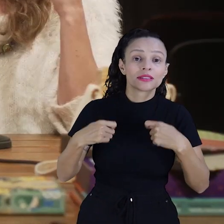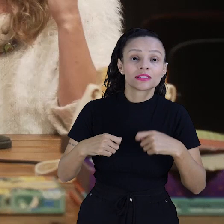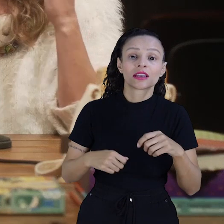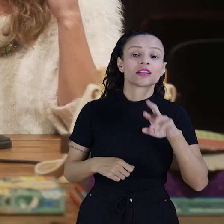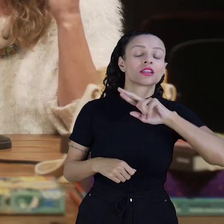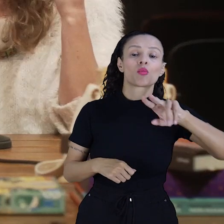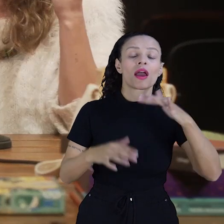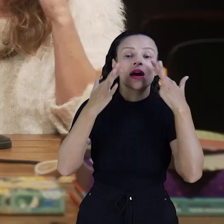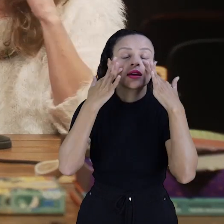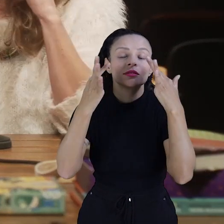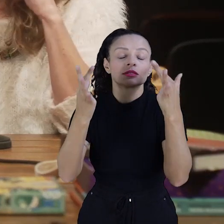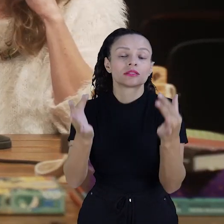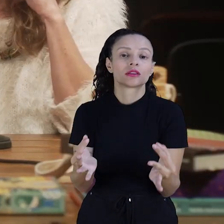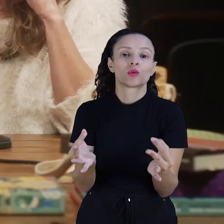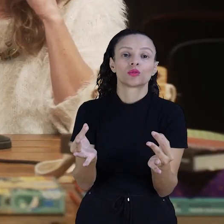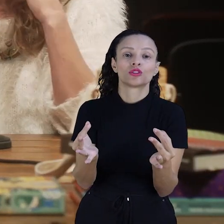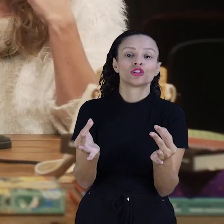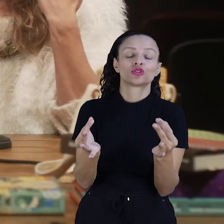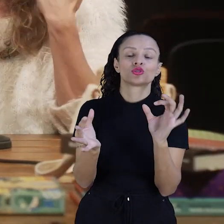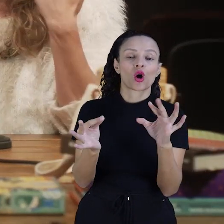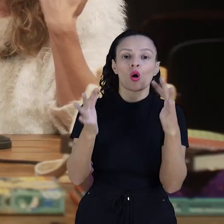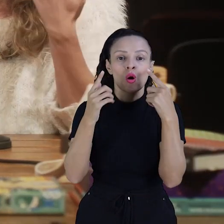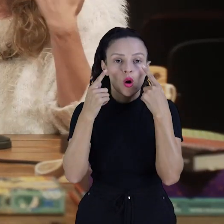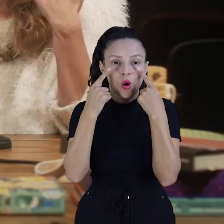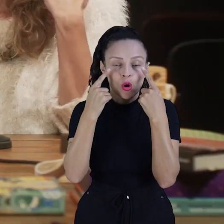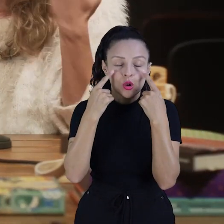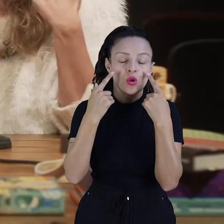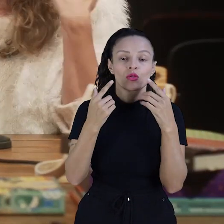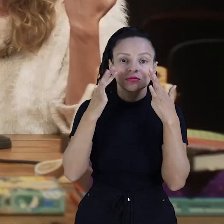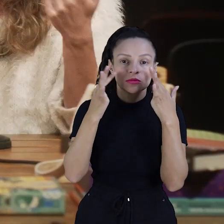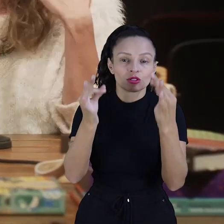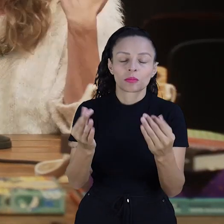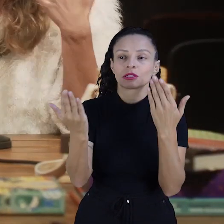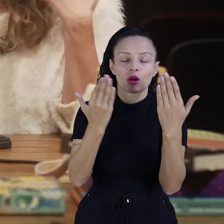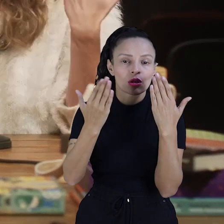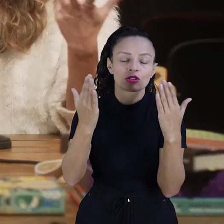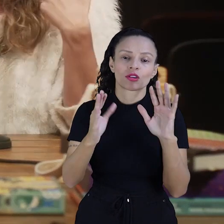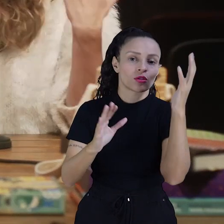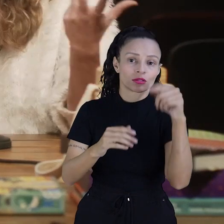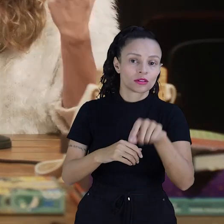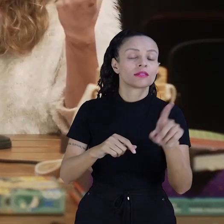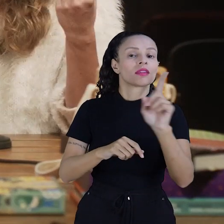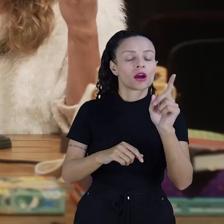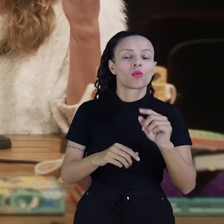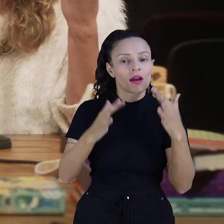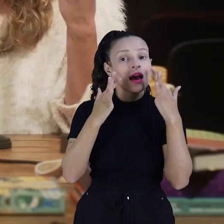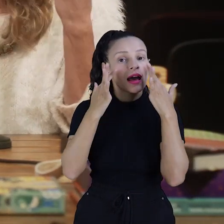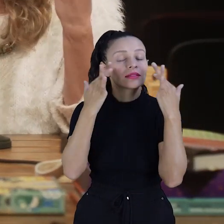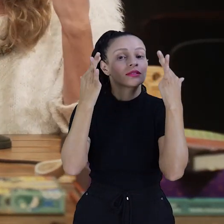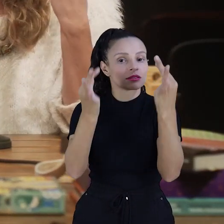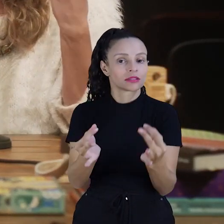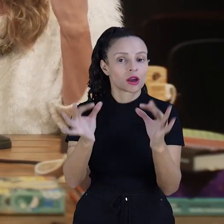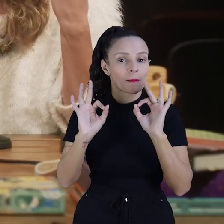gente precisa. E não é uma escuta de só ouvir de um aparelho auditivo, quase que psicológico, do que está acontecendo ali, mas é uma